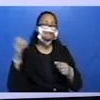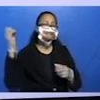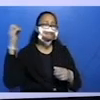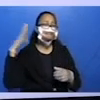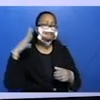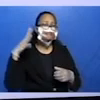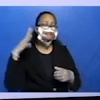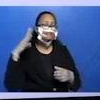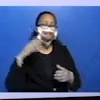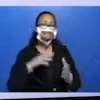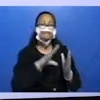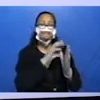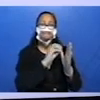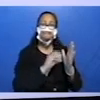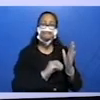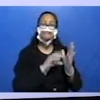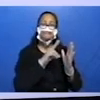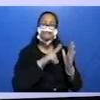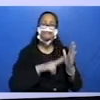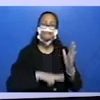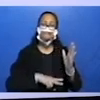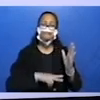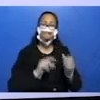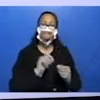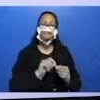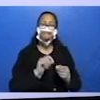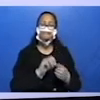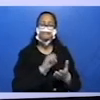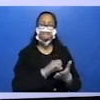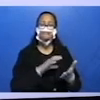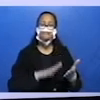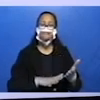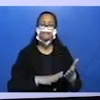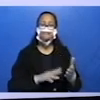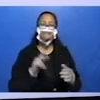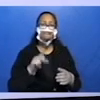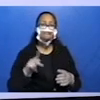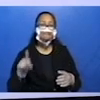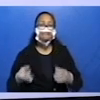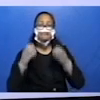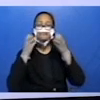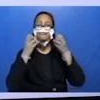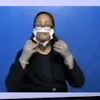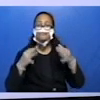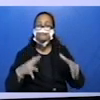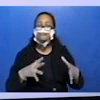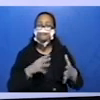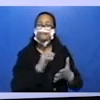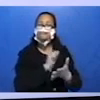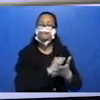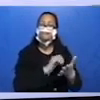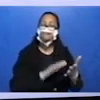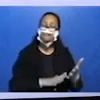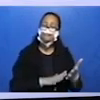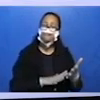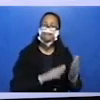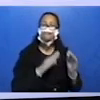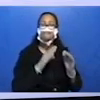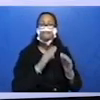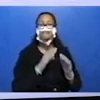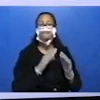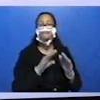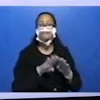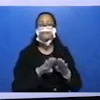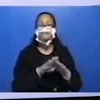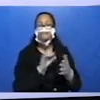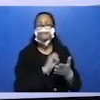os conteúdos e fizemos algumas atividades. O professor explicou as atividades e a tarefa.